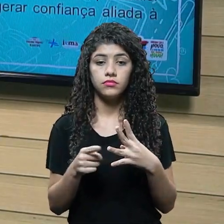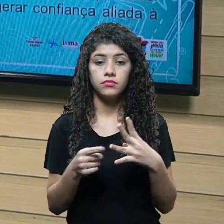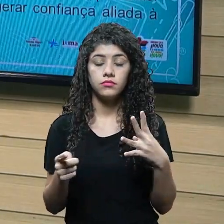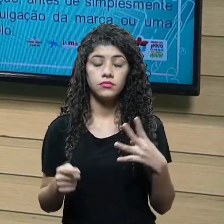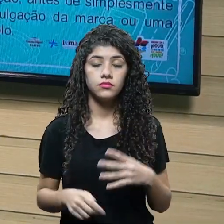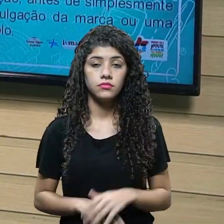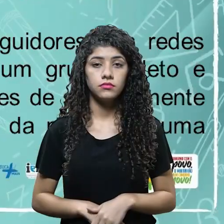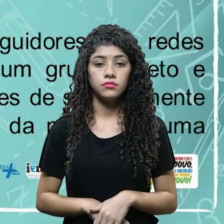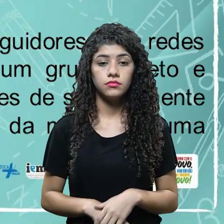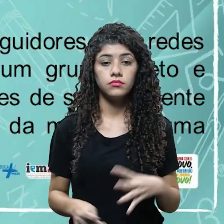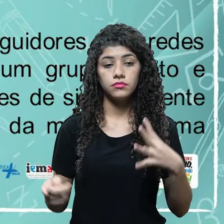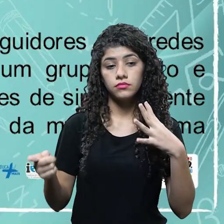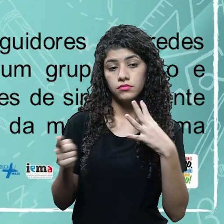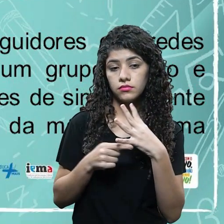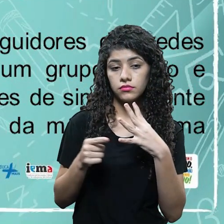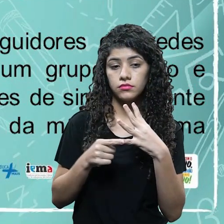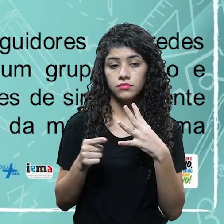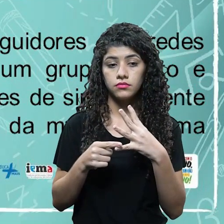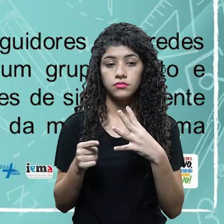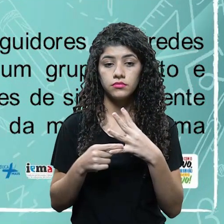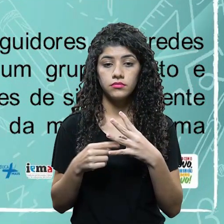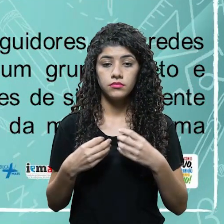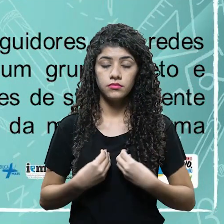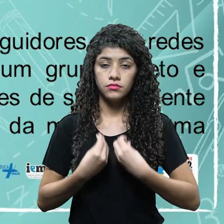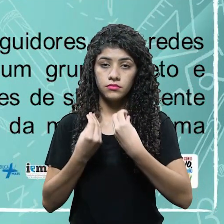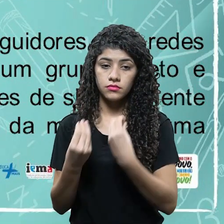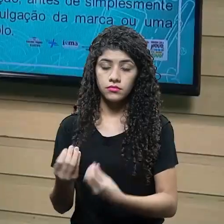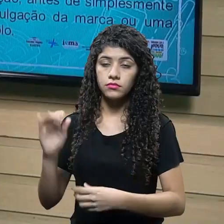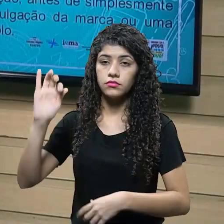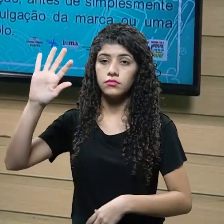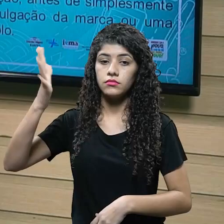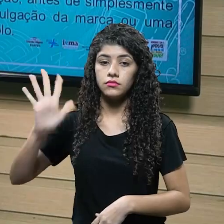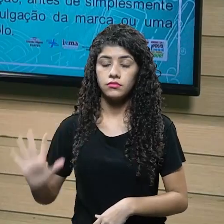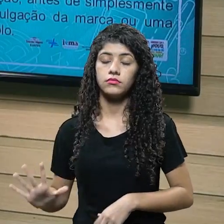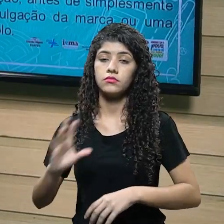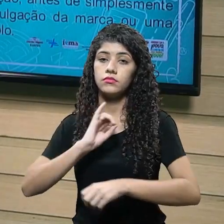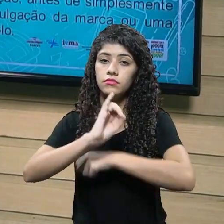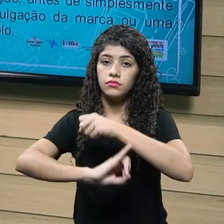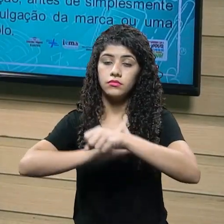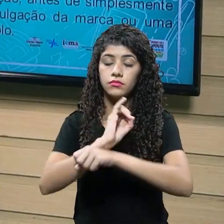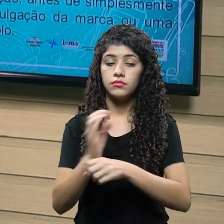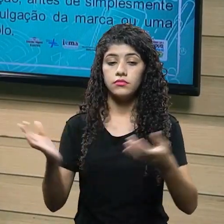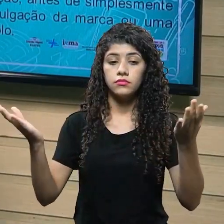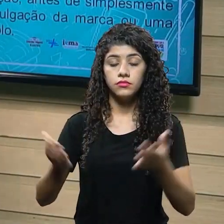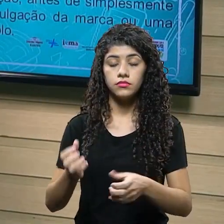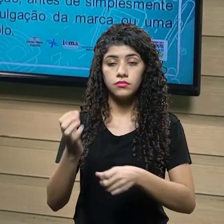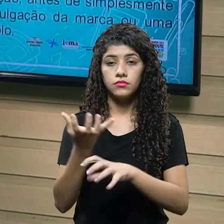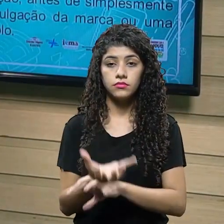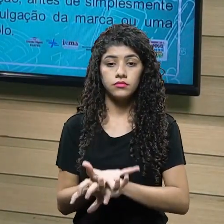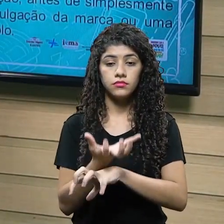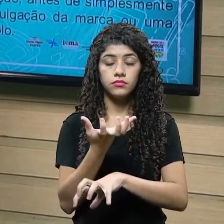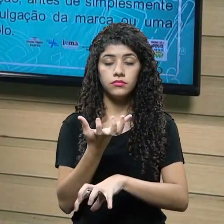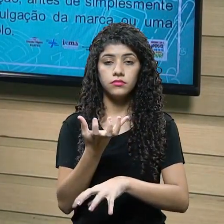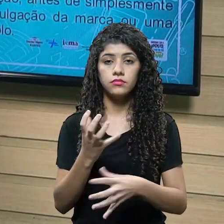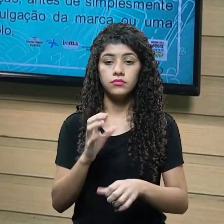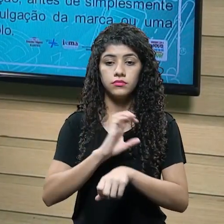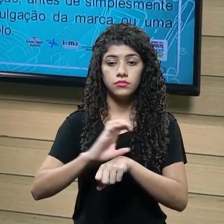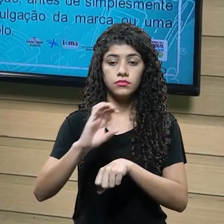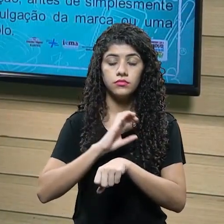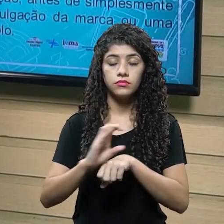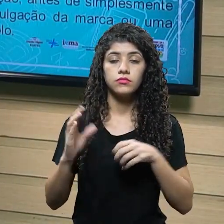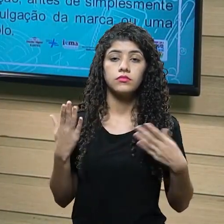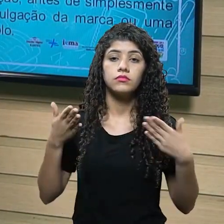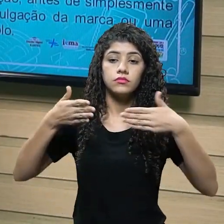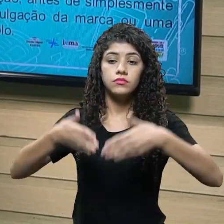oferecer descontos. Nosso quarto ponto, fazer promoções online. Nessa nossa disciplina, nosso curso, que é técnico em vendas,